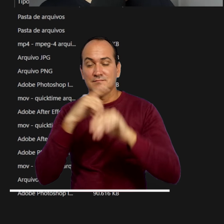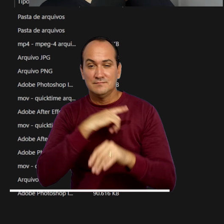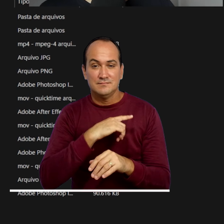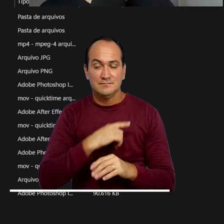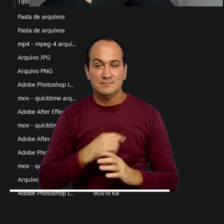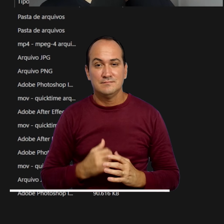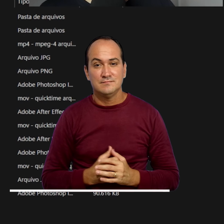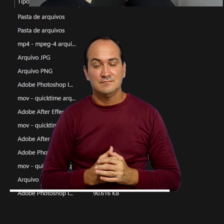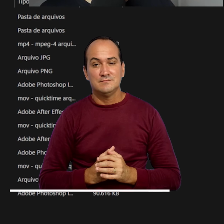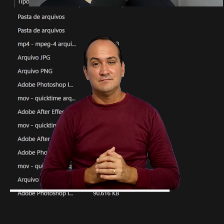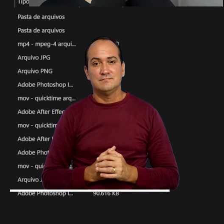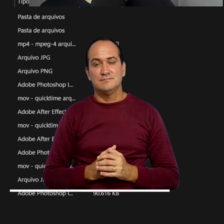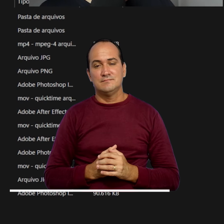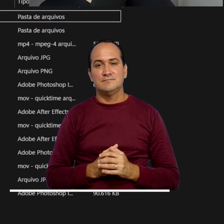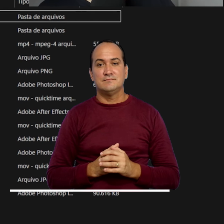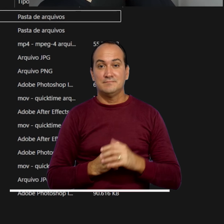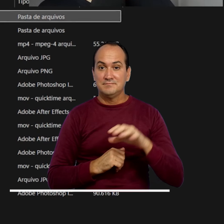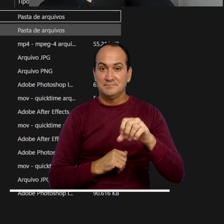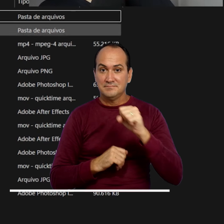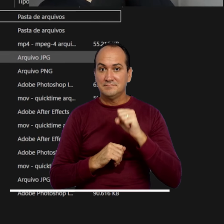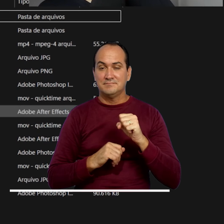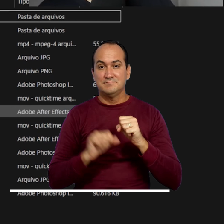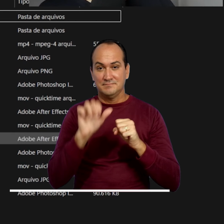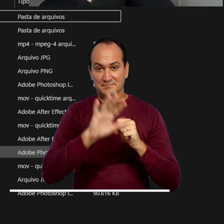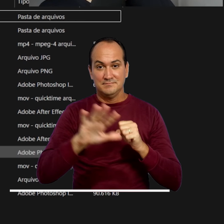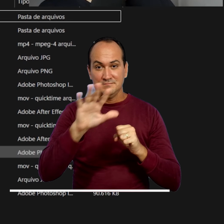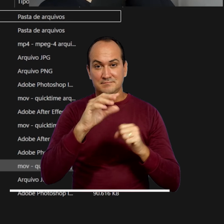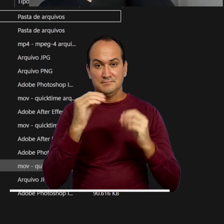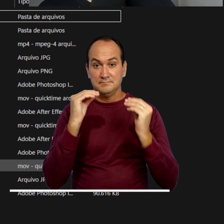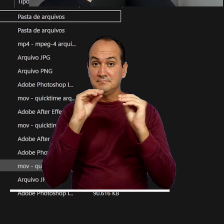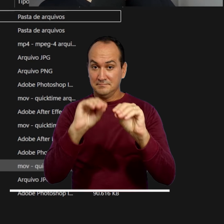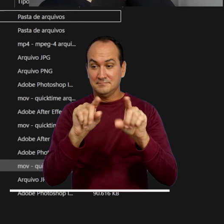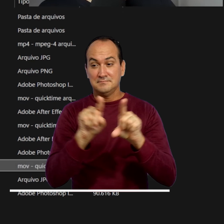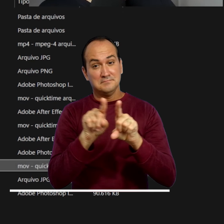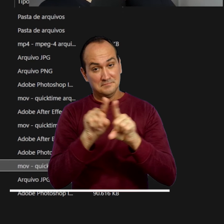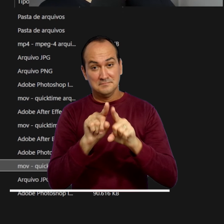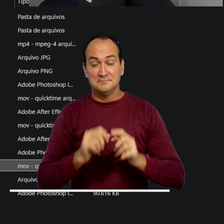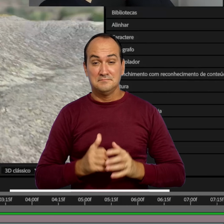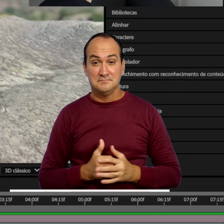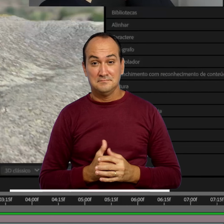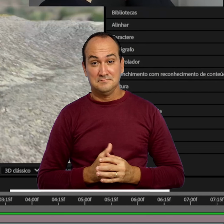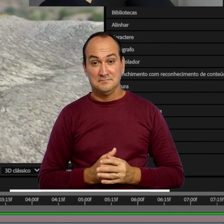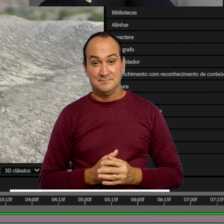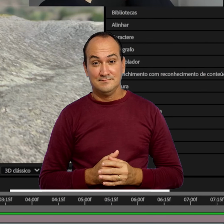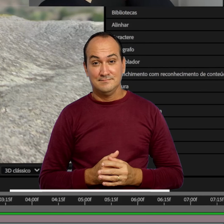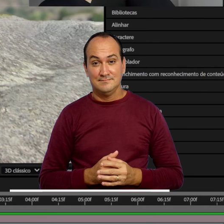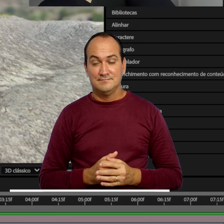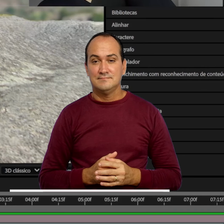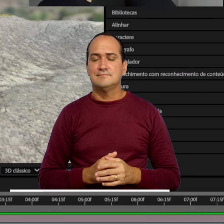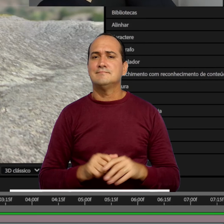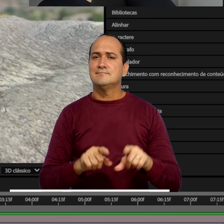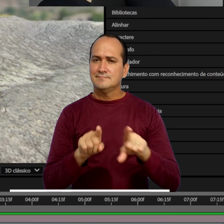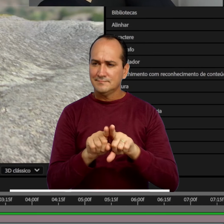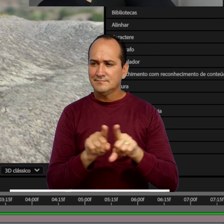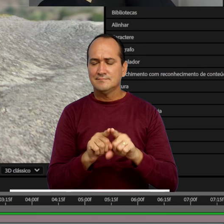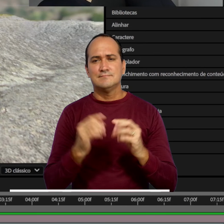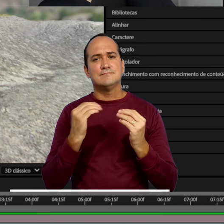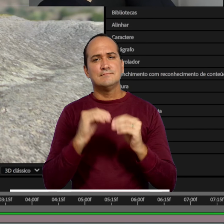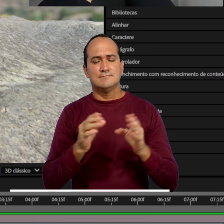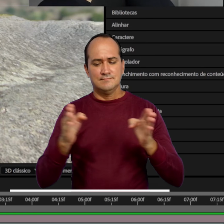pássaros passando aqui no fundo verde e tal. Então eu vou pegar essa imagem, vou jogar ela também aqui, ó, e